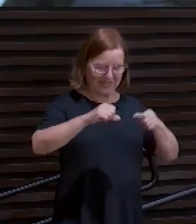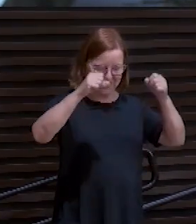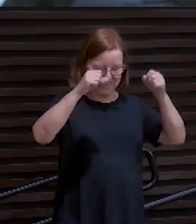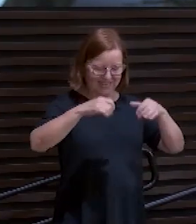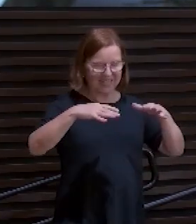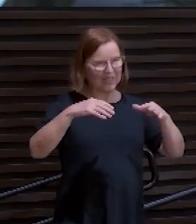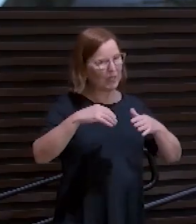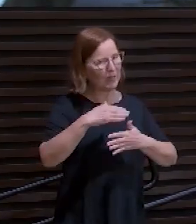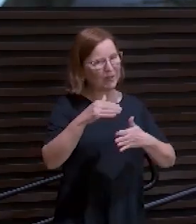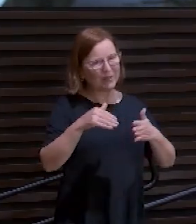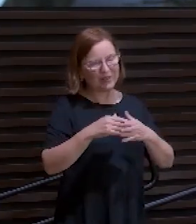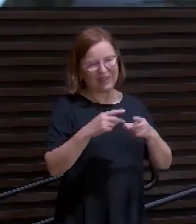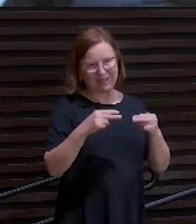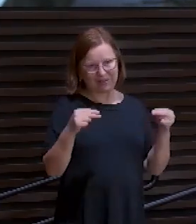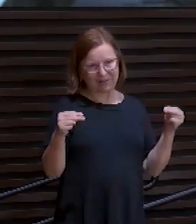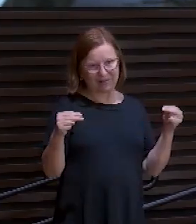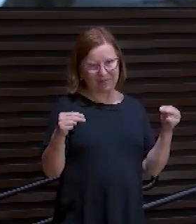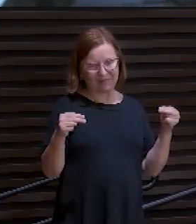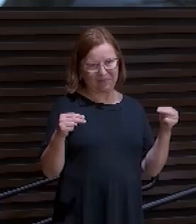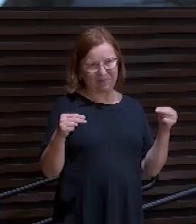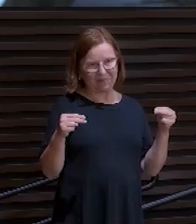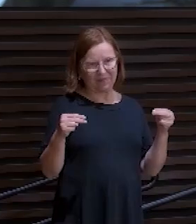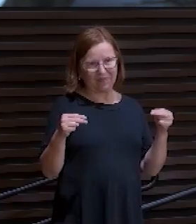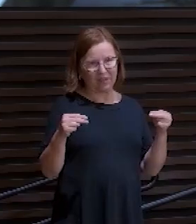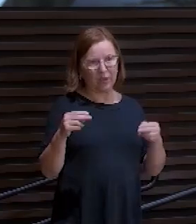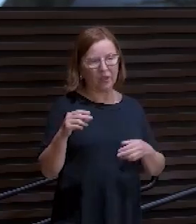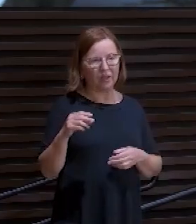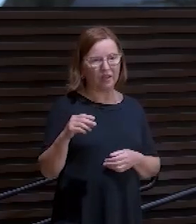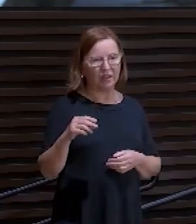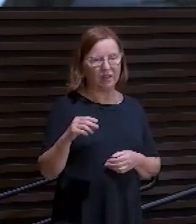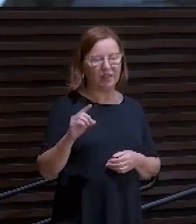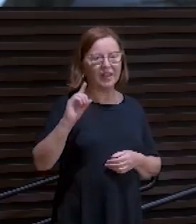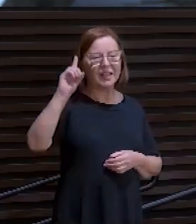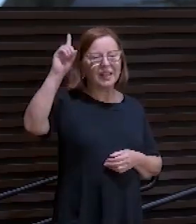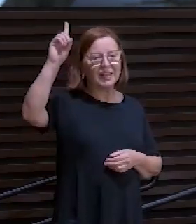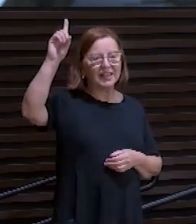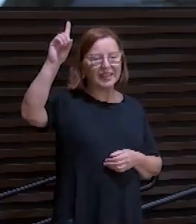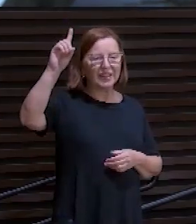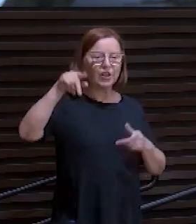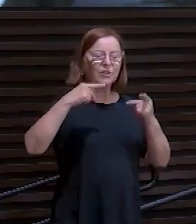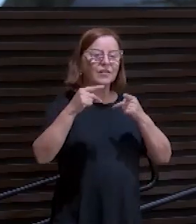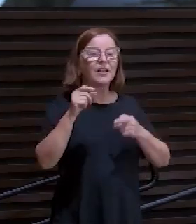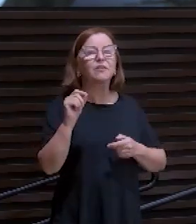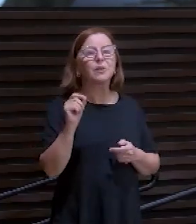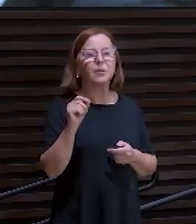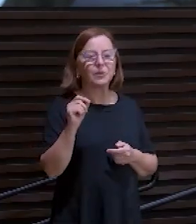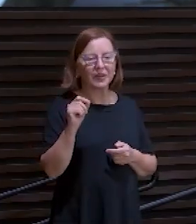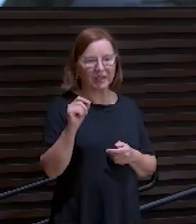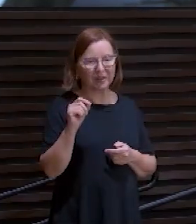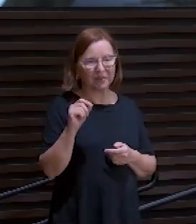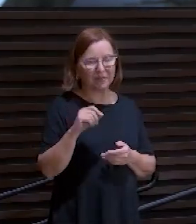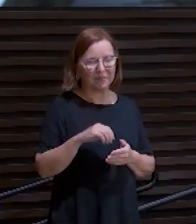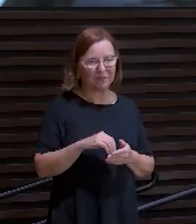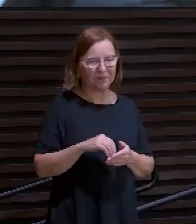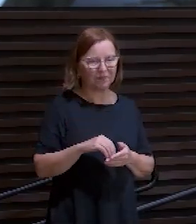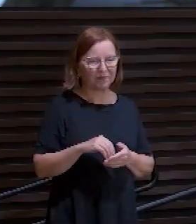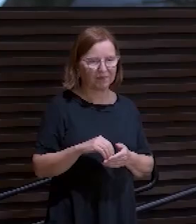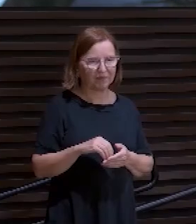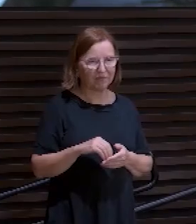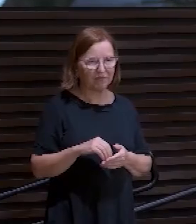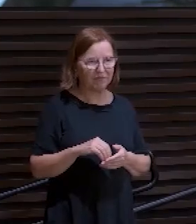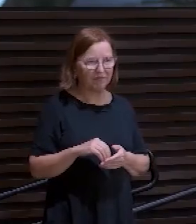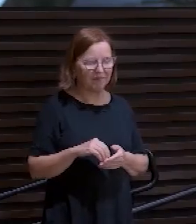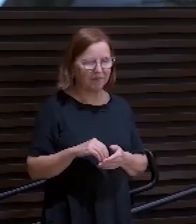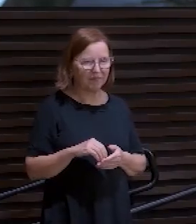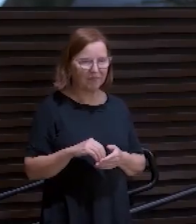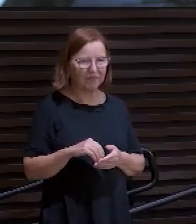coisas. O que é que Deus dizia, como Ele interpretava os seus atos criativos após o final